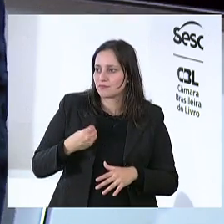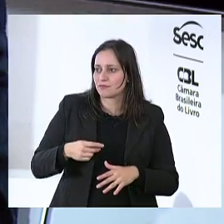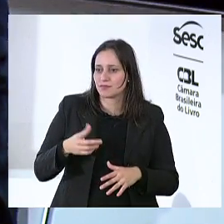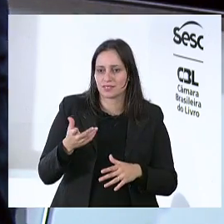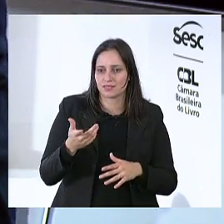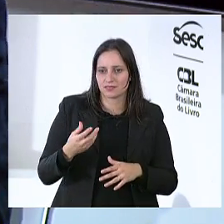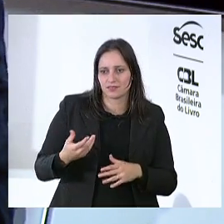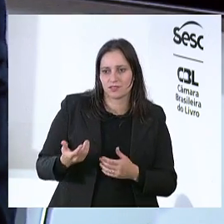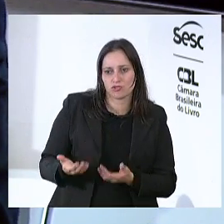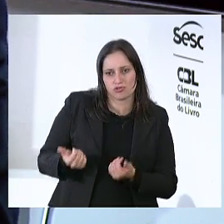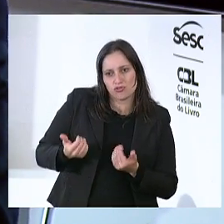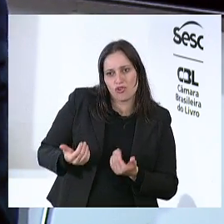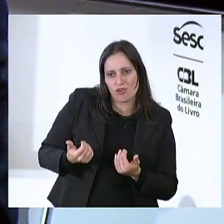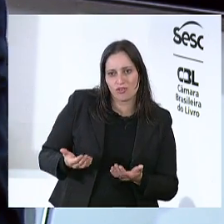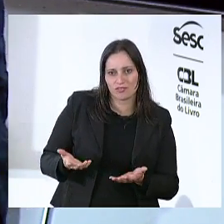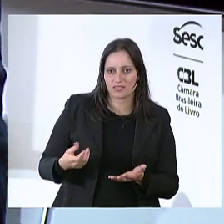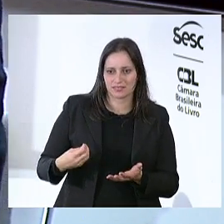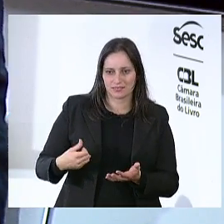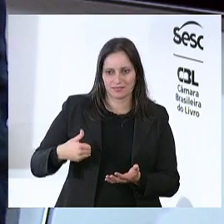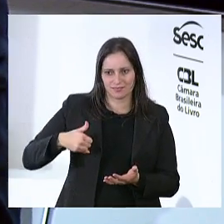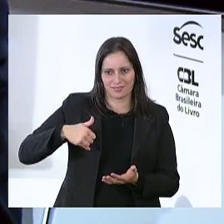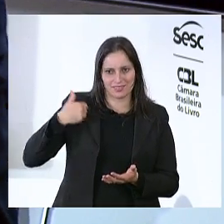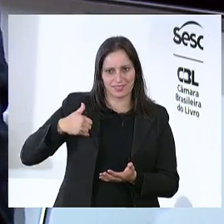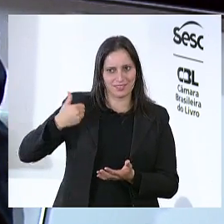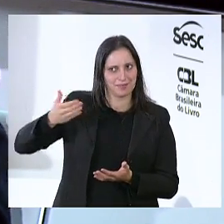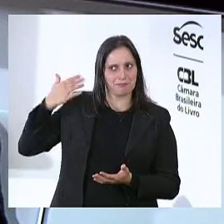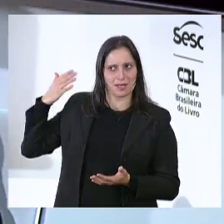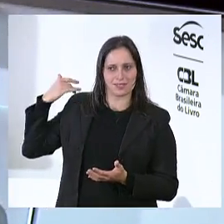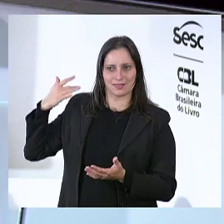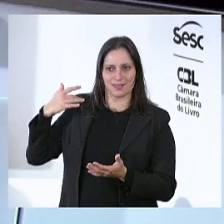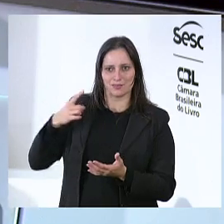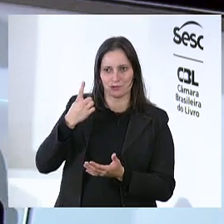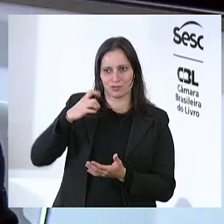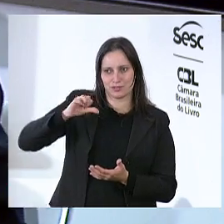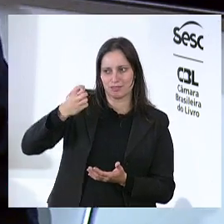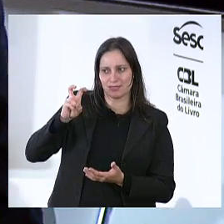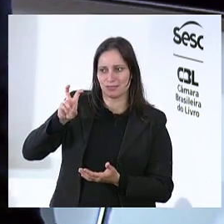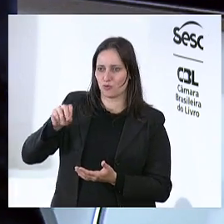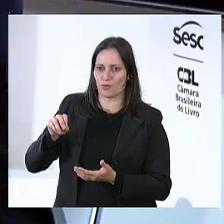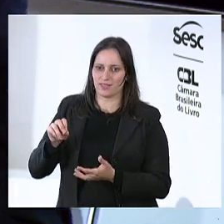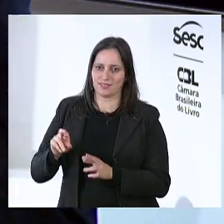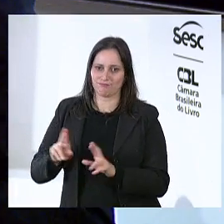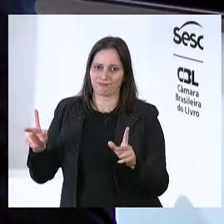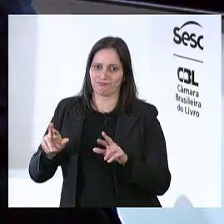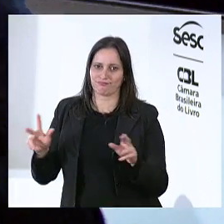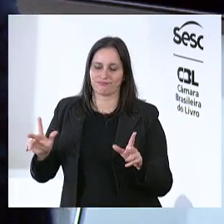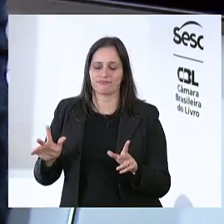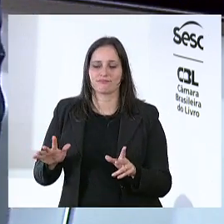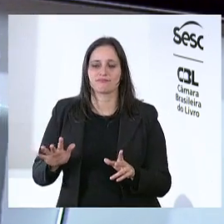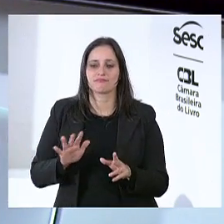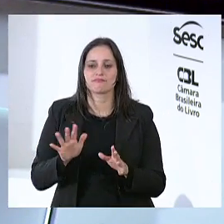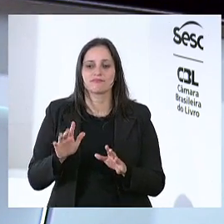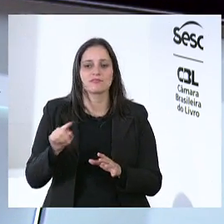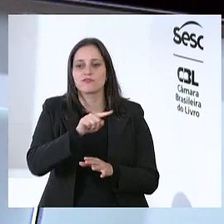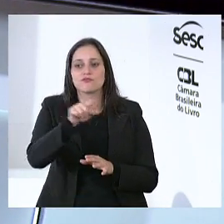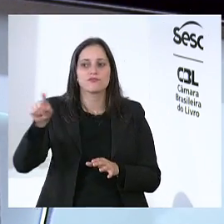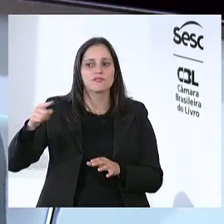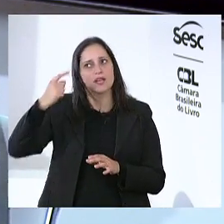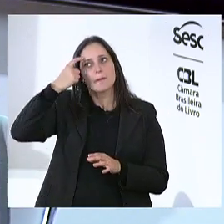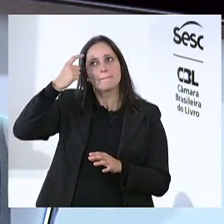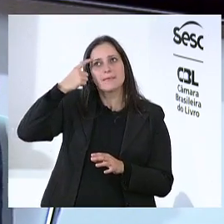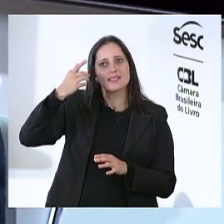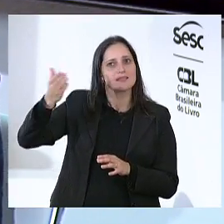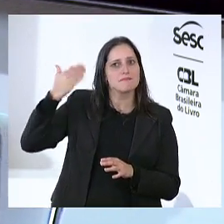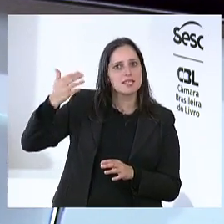idade, né, para ter vivido a ditadura militar, né? Então, que imagem vocês têm da